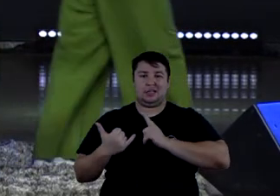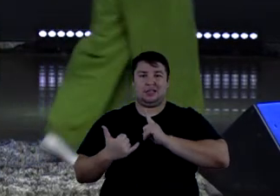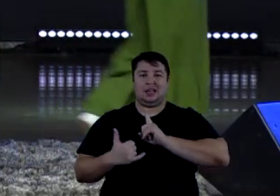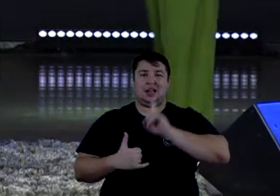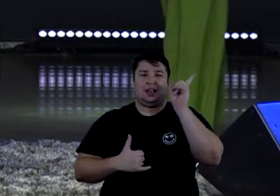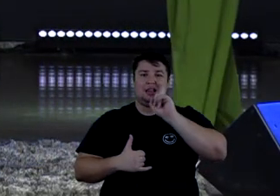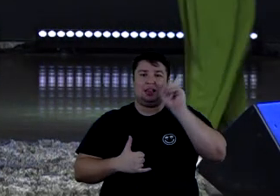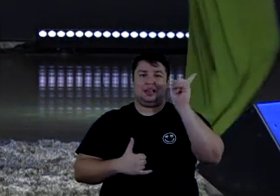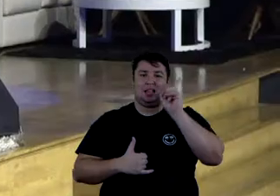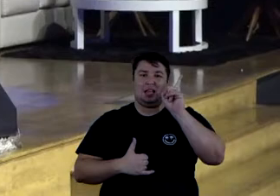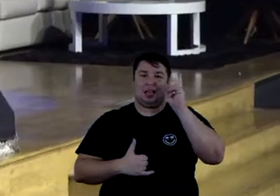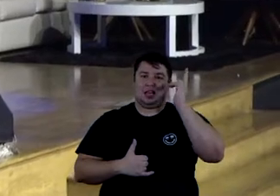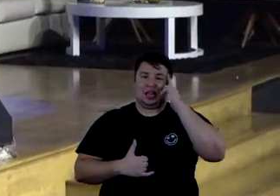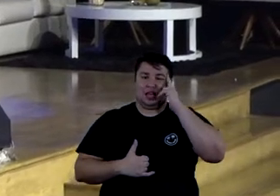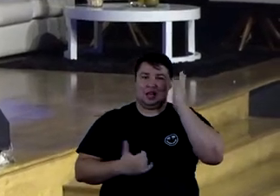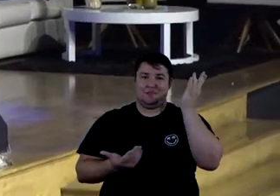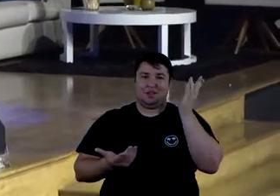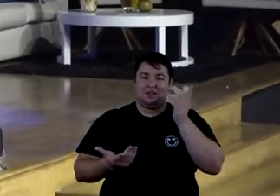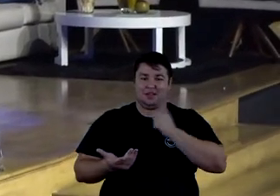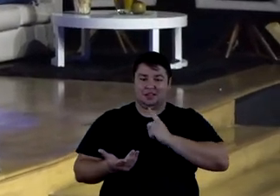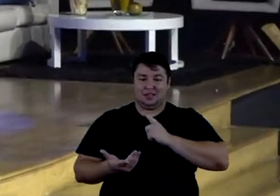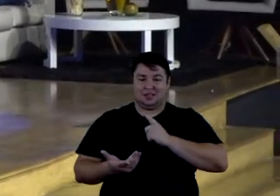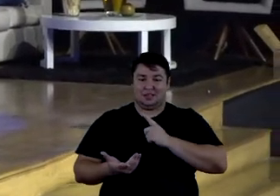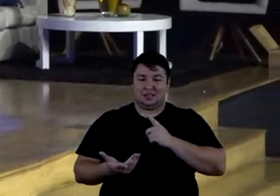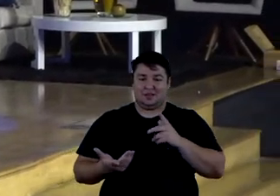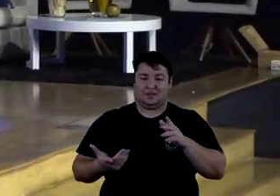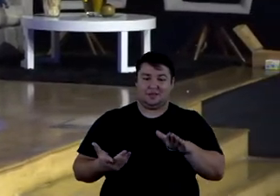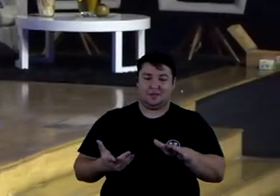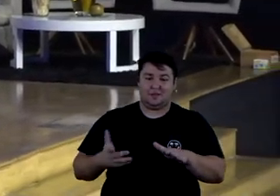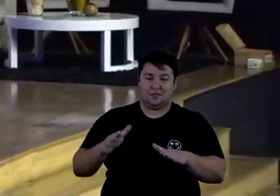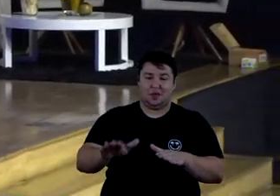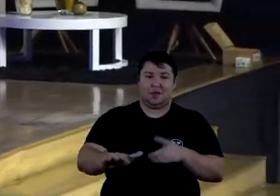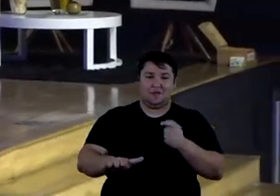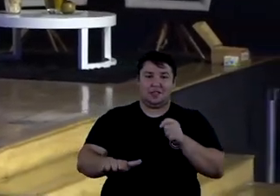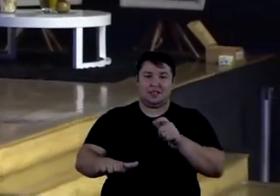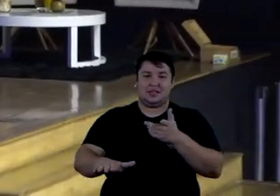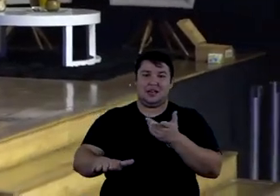Center, que era um totem que você punha a mão na boca? Quem lembra?